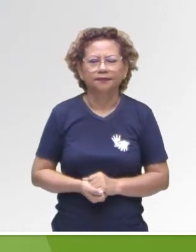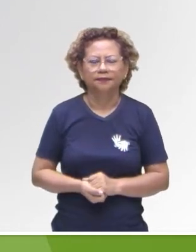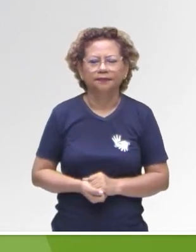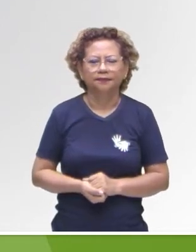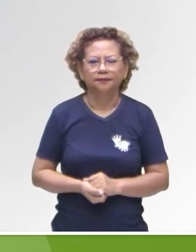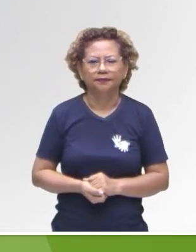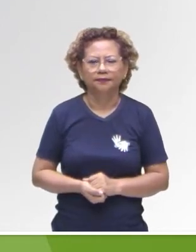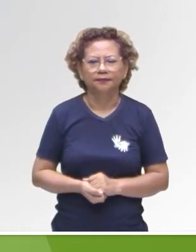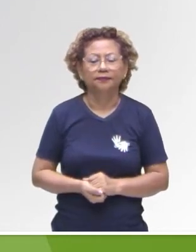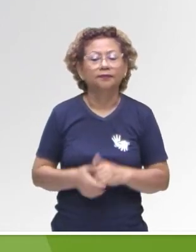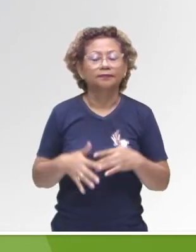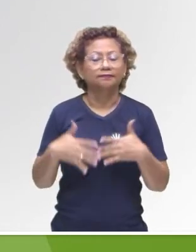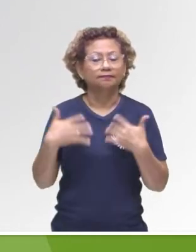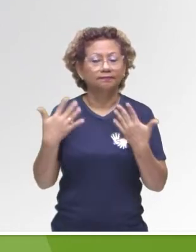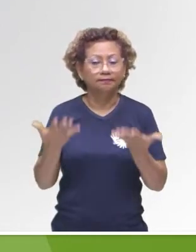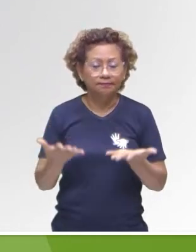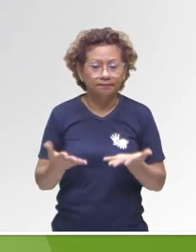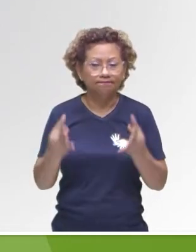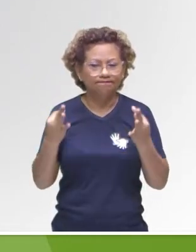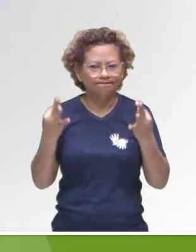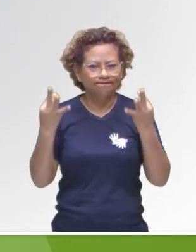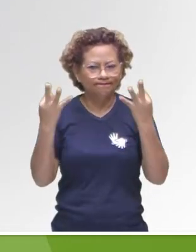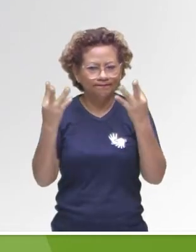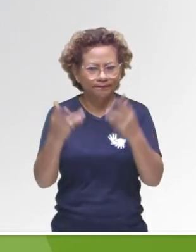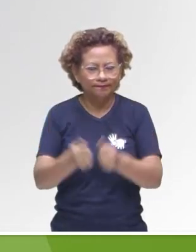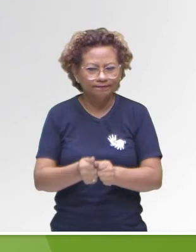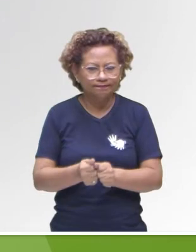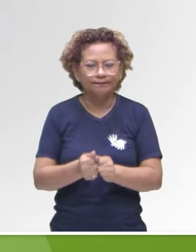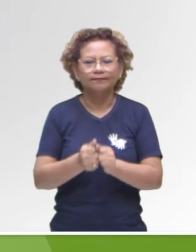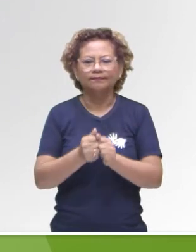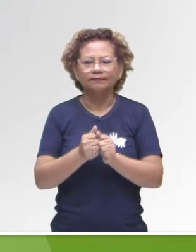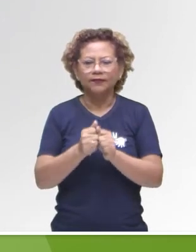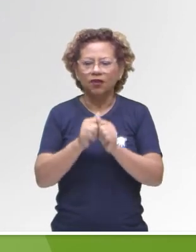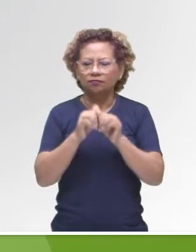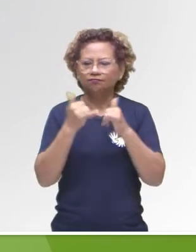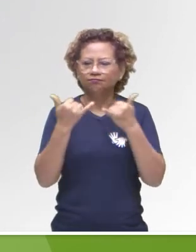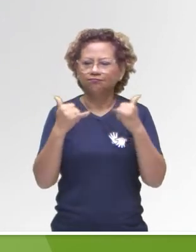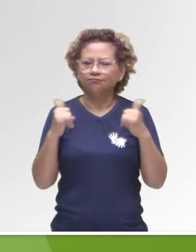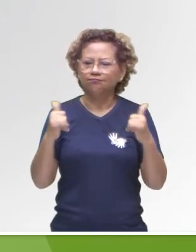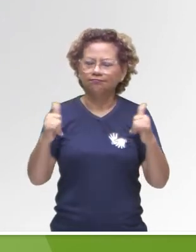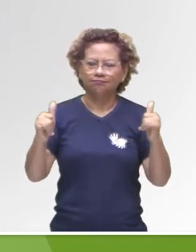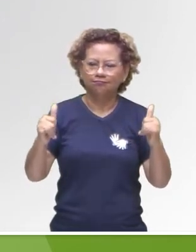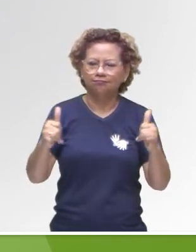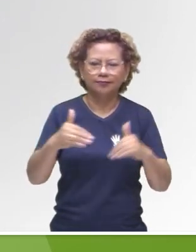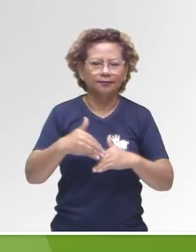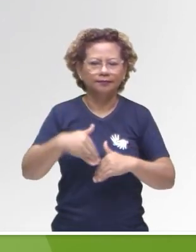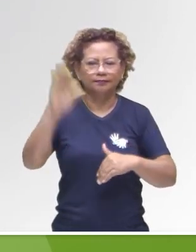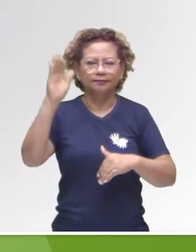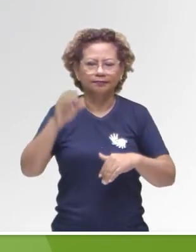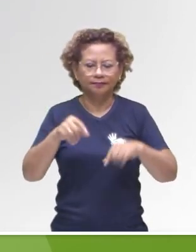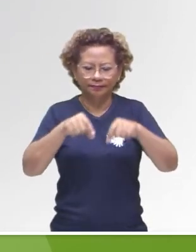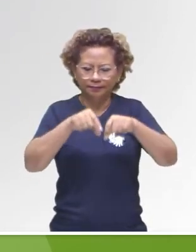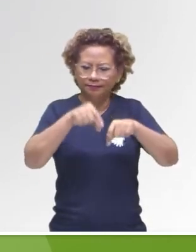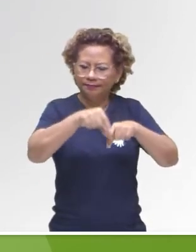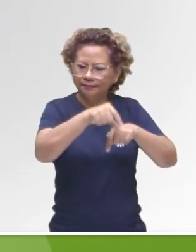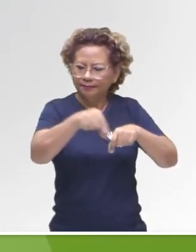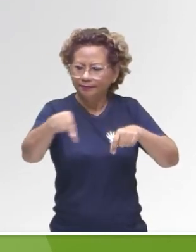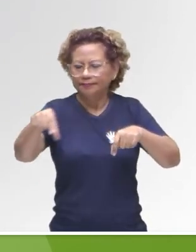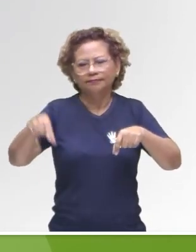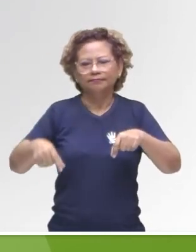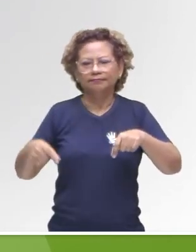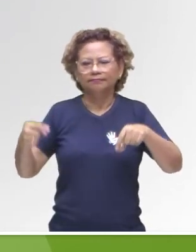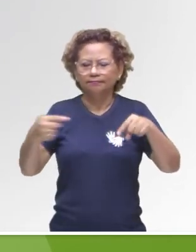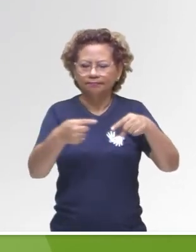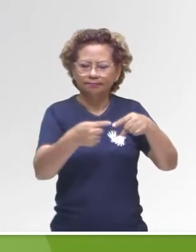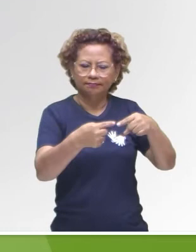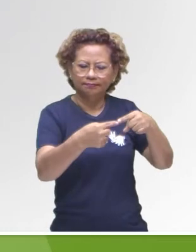Aí, pessoal, todo circuito com mais de um capacitor associado, ele tem aquilo que a gente chama